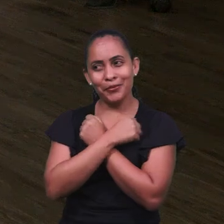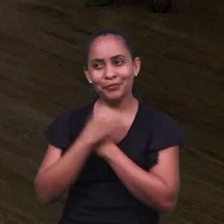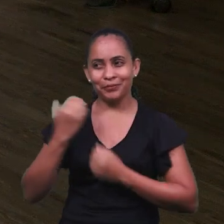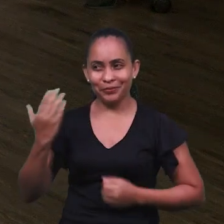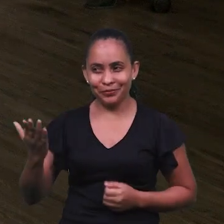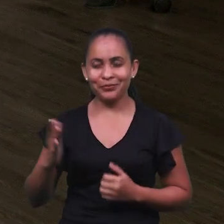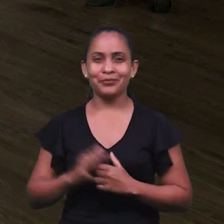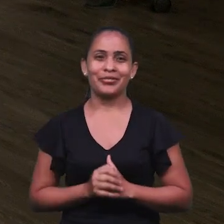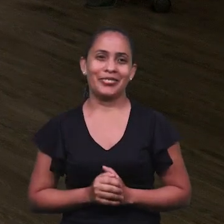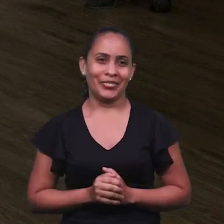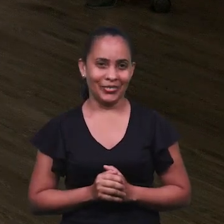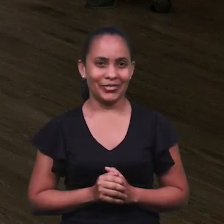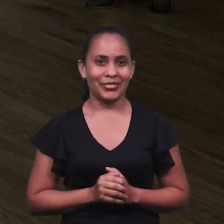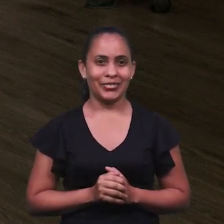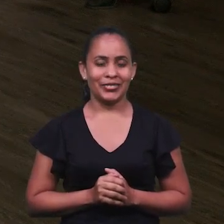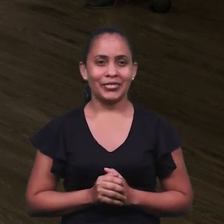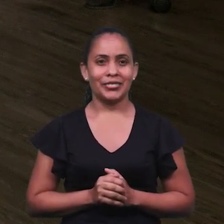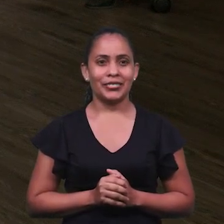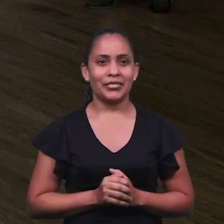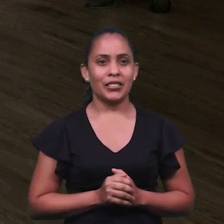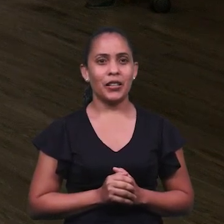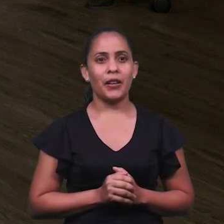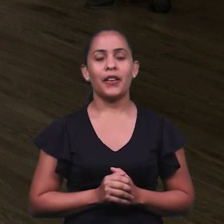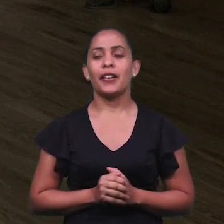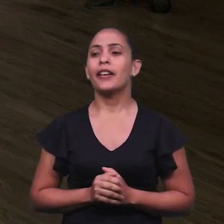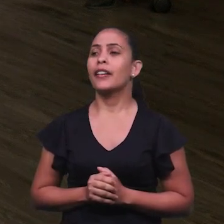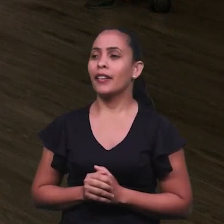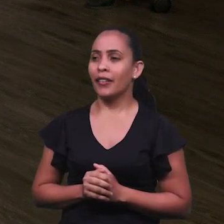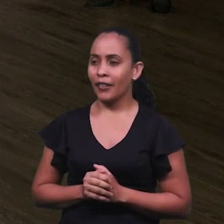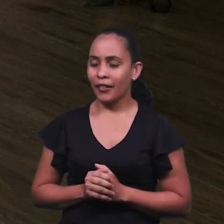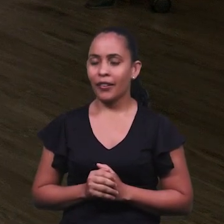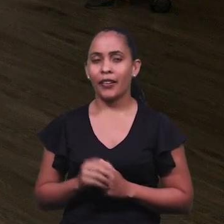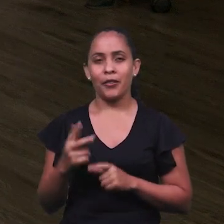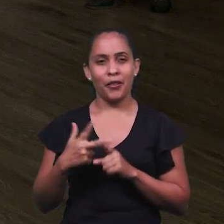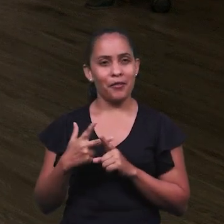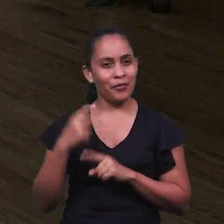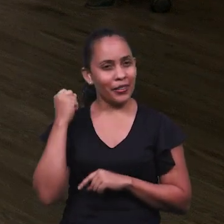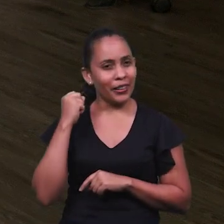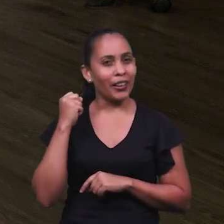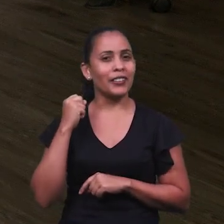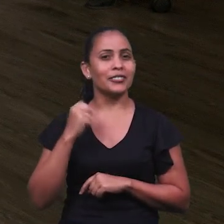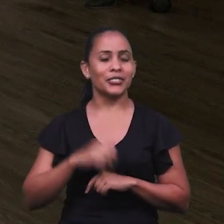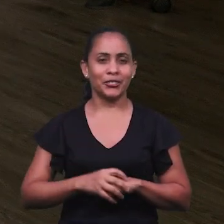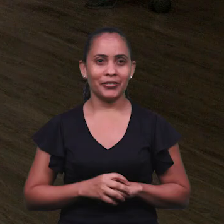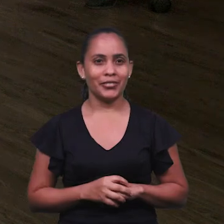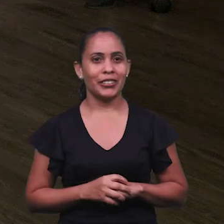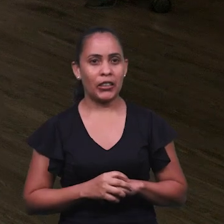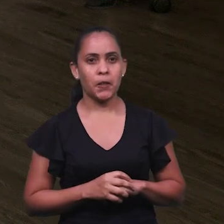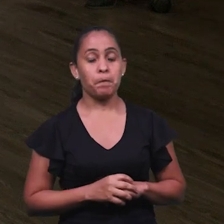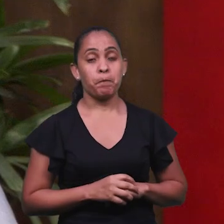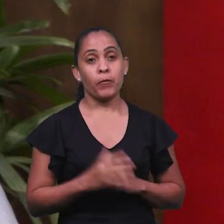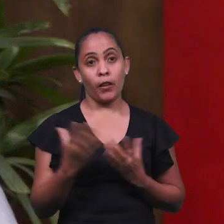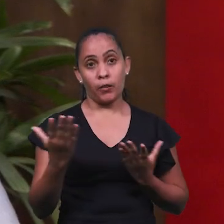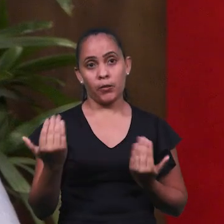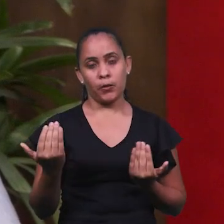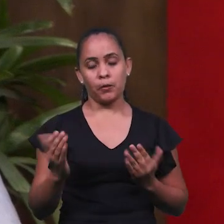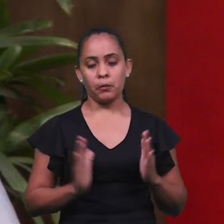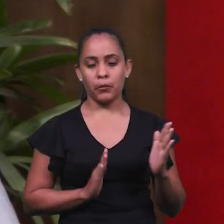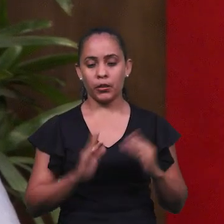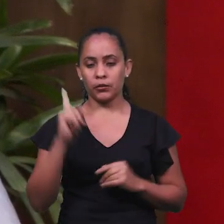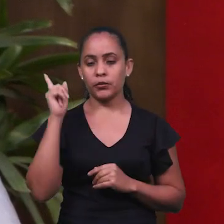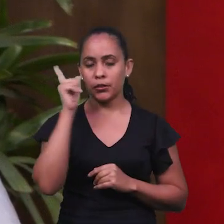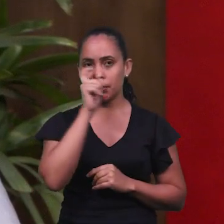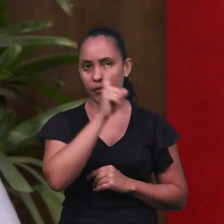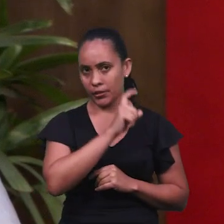né? Esther é uma irmã valente na obra. O jovem passa